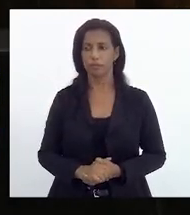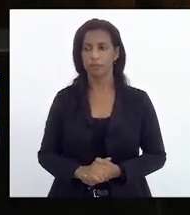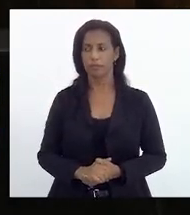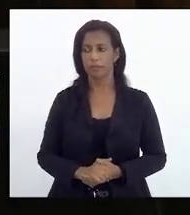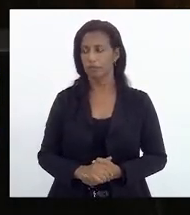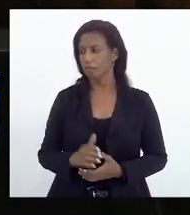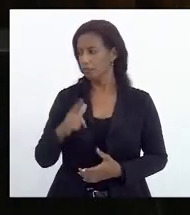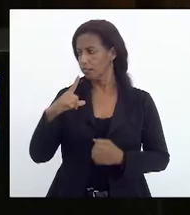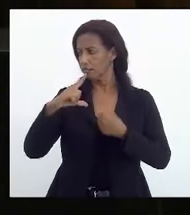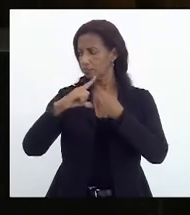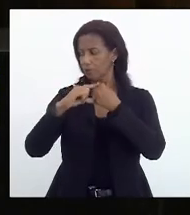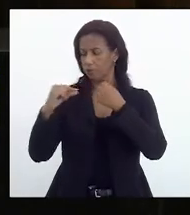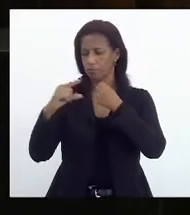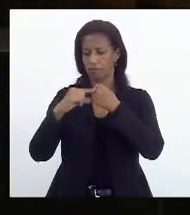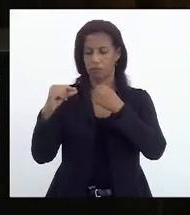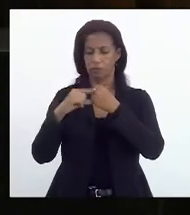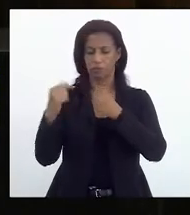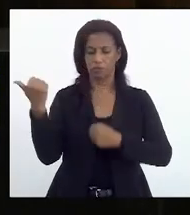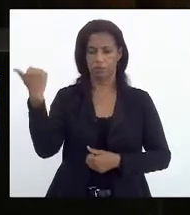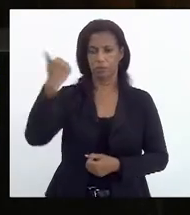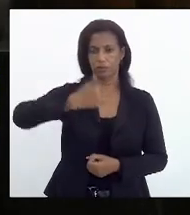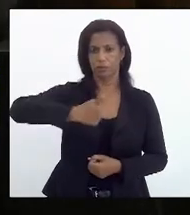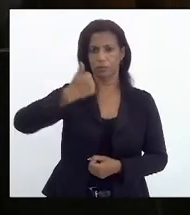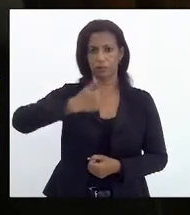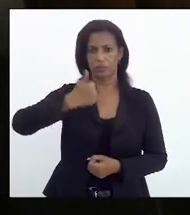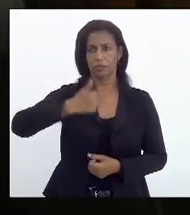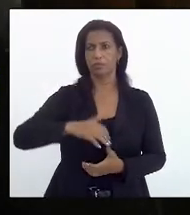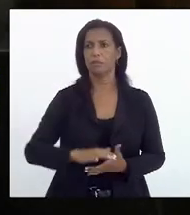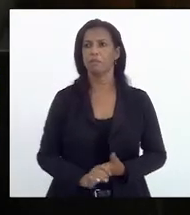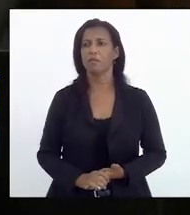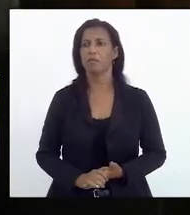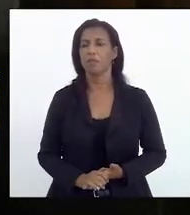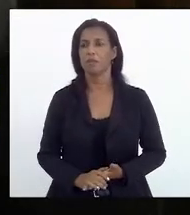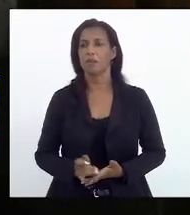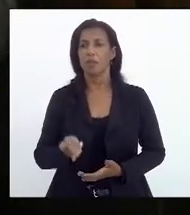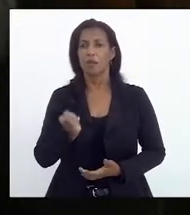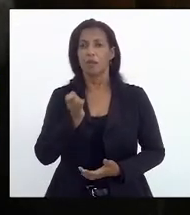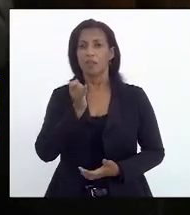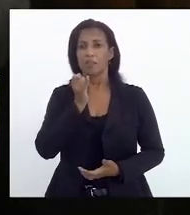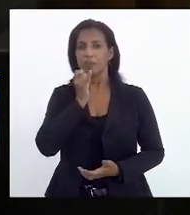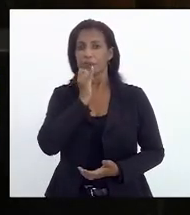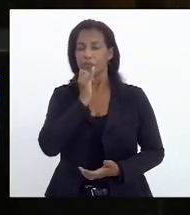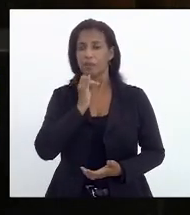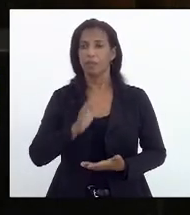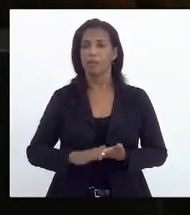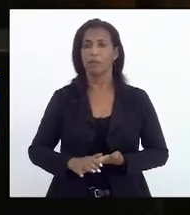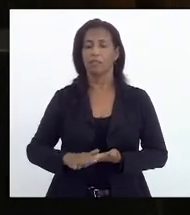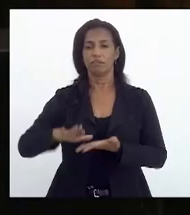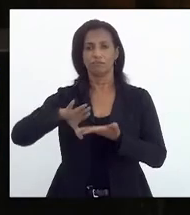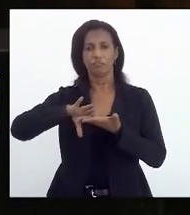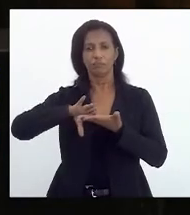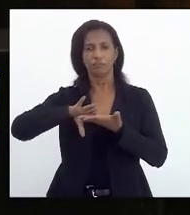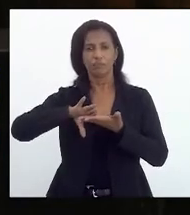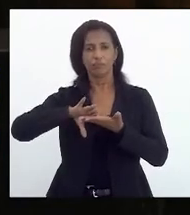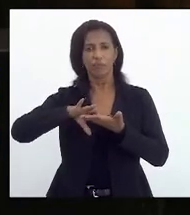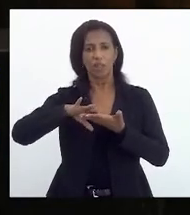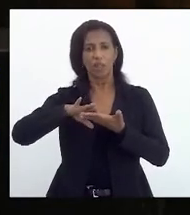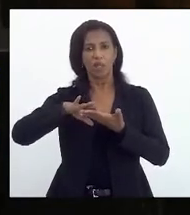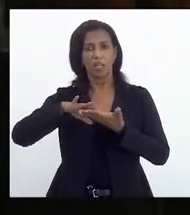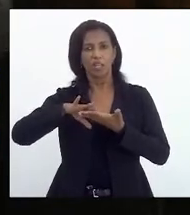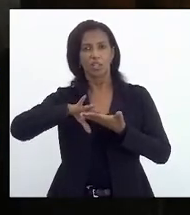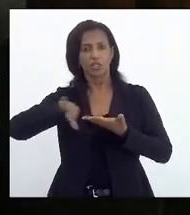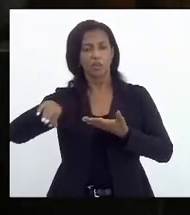o artigo primeiro ficam extintos para todos os